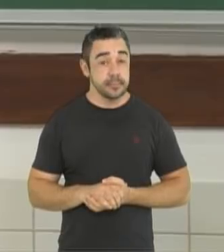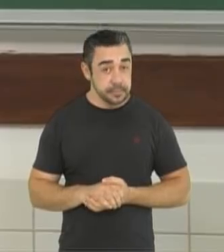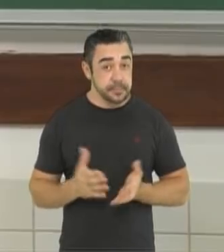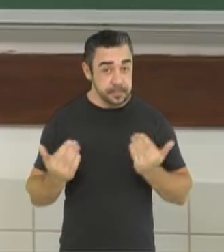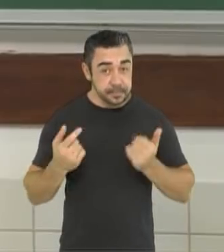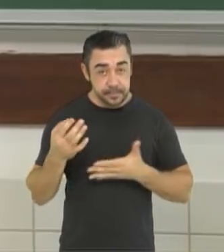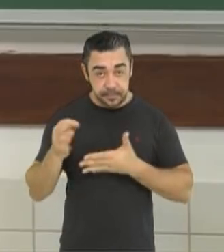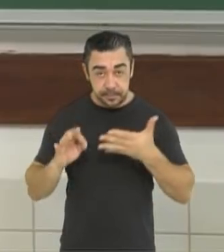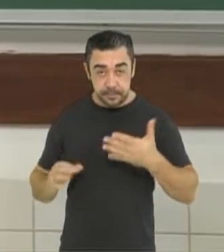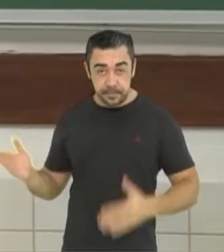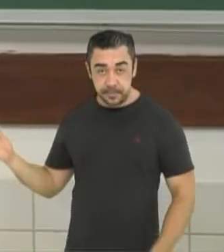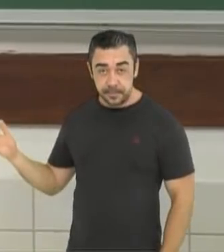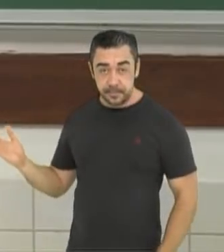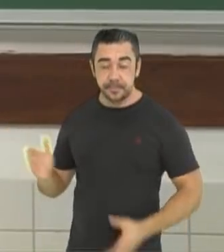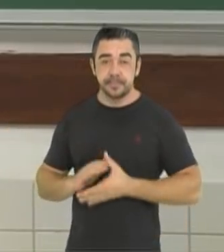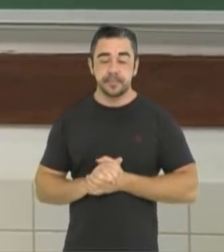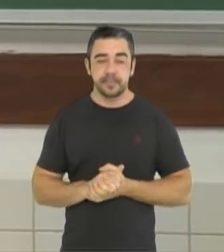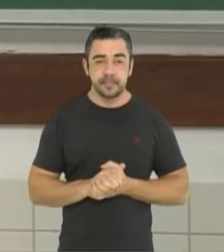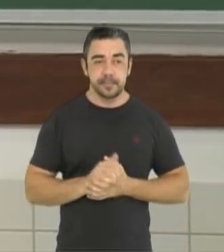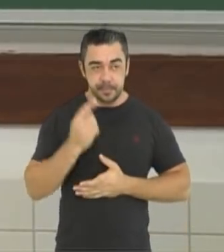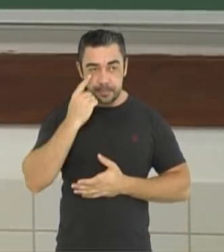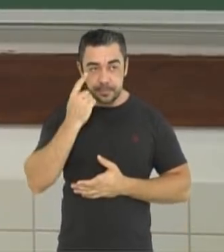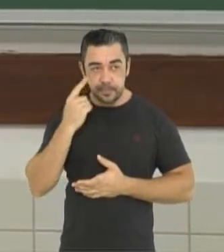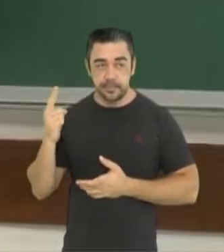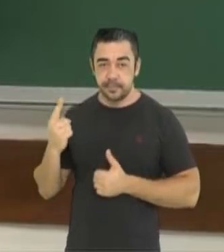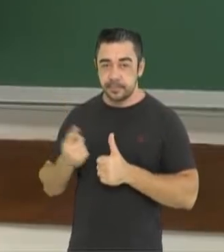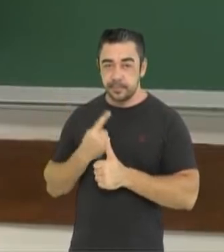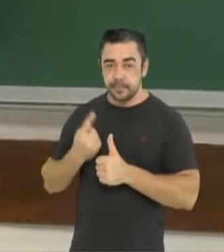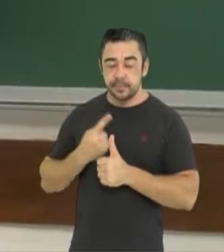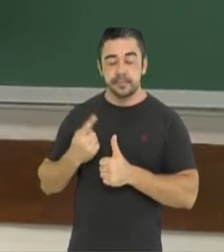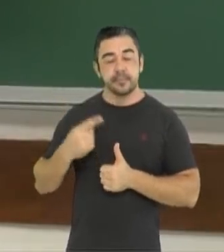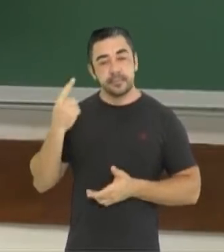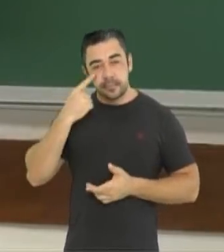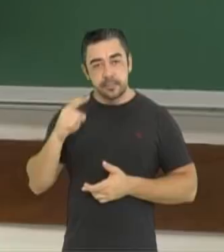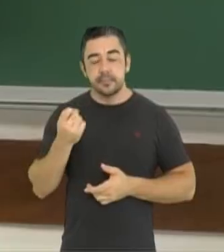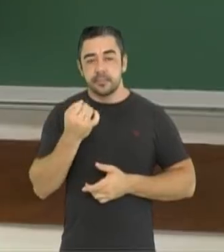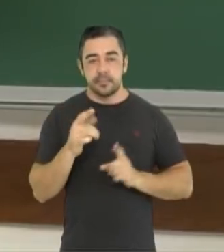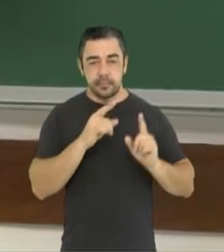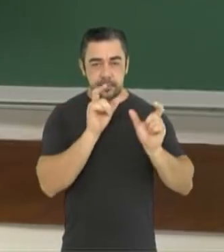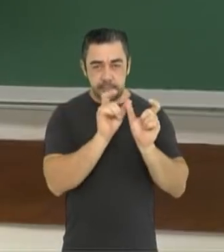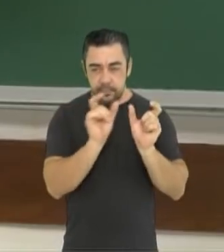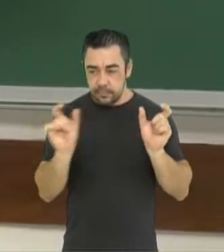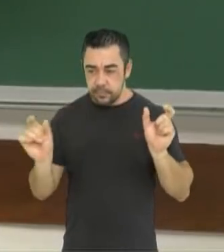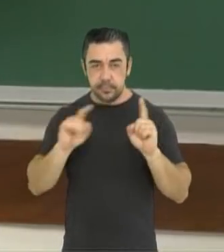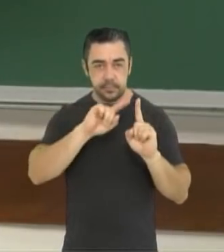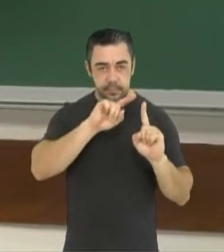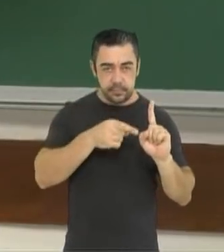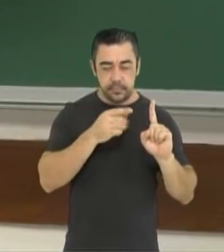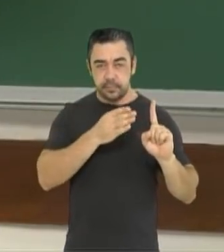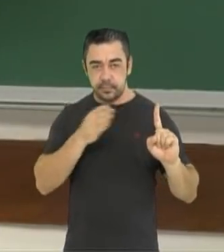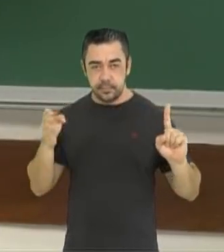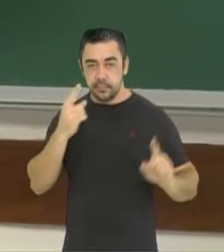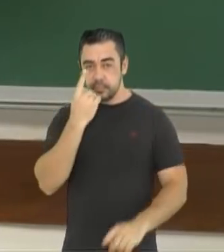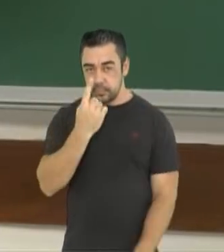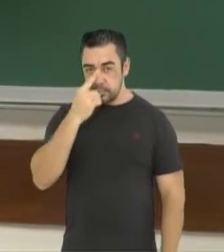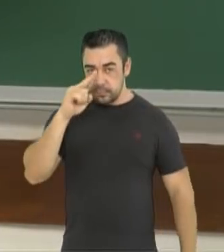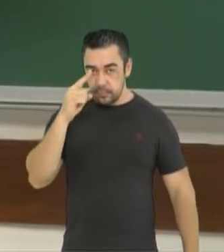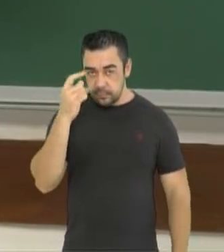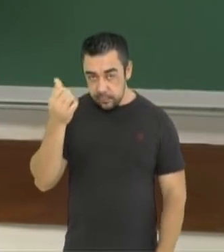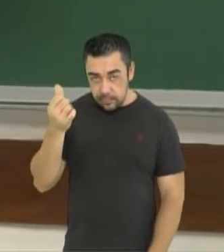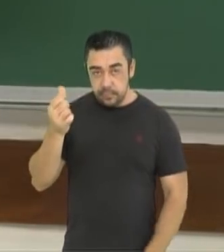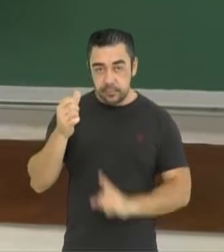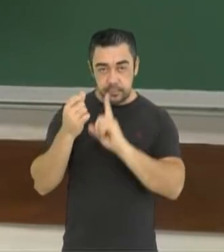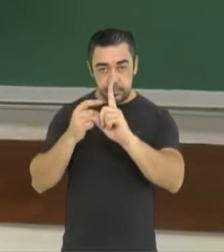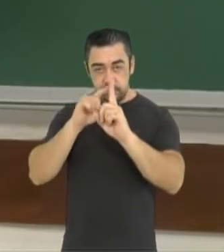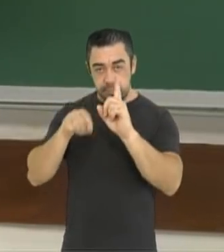Vamos para a correção da atividade? Olha só. Então, primeiro passo, vamos andar com a vírgula para ela ficar aqui entre o 1 e o 6,